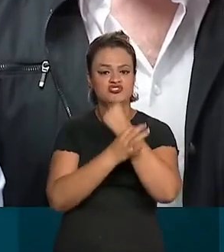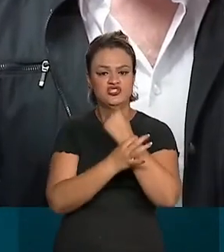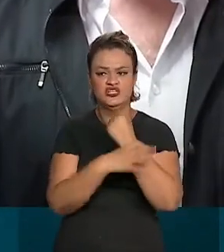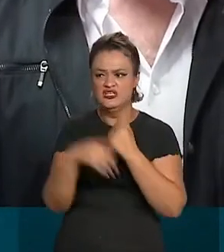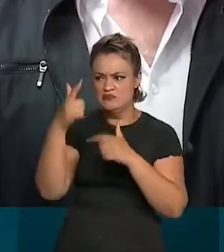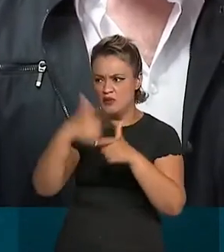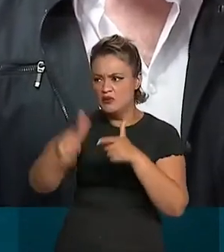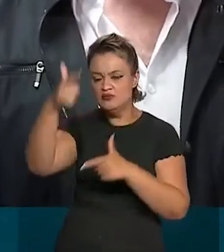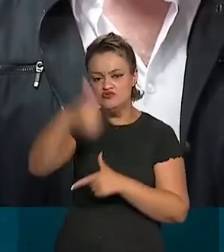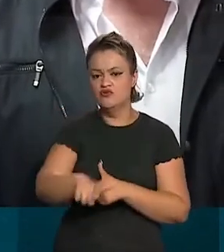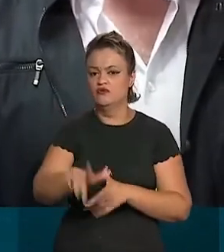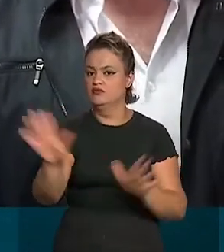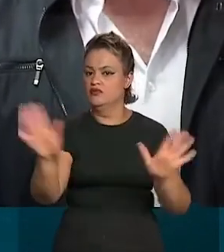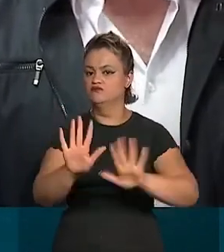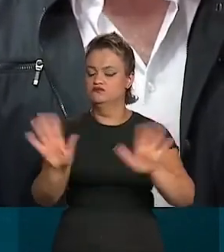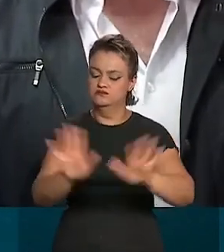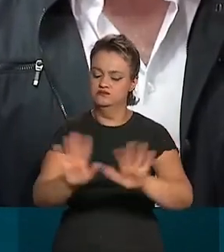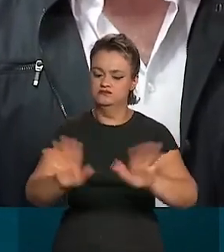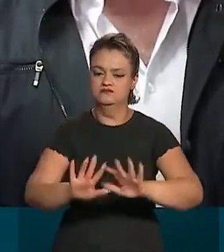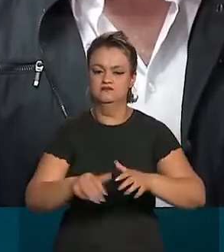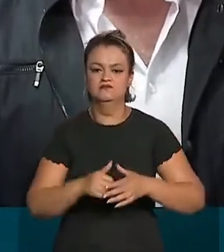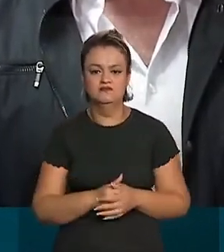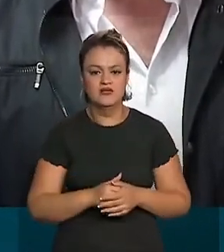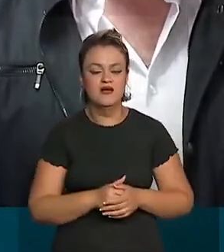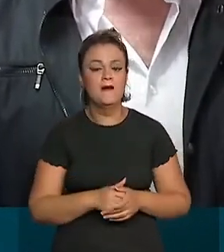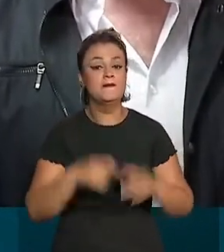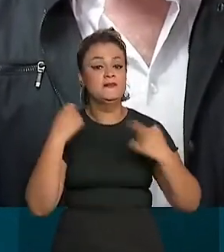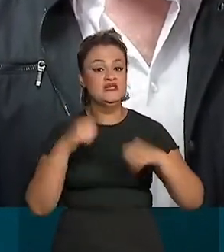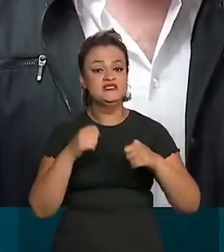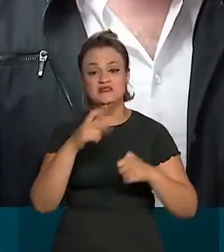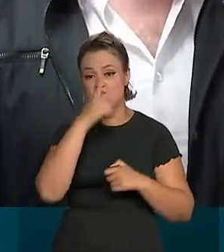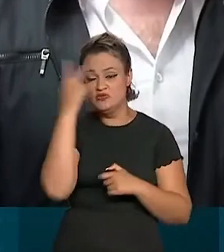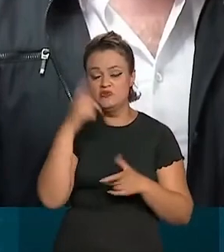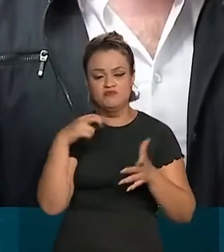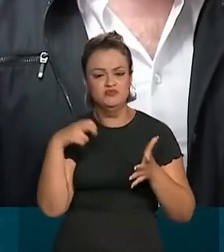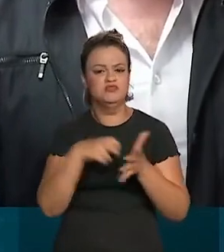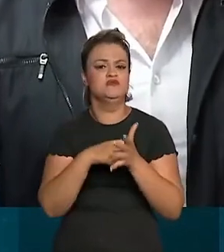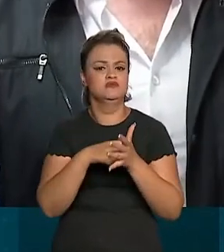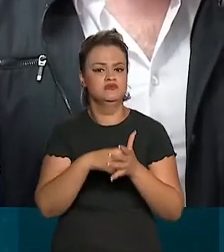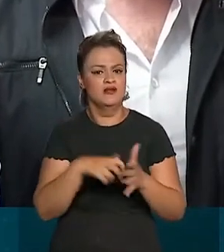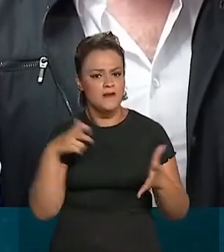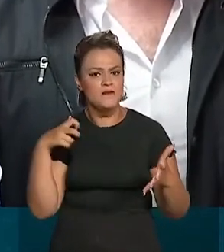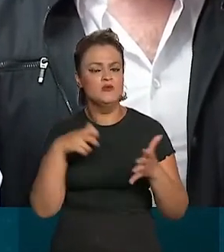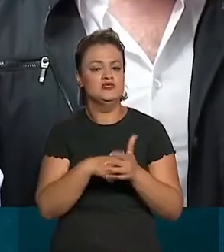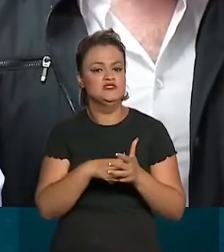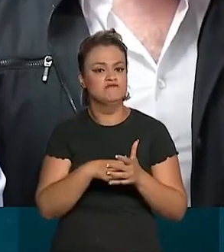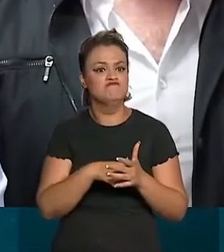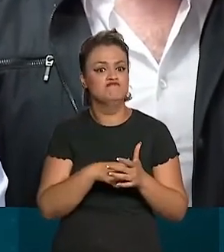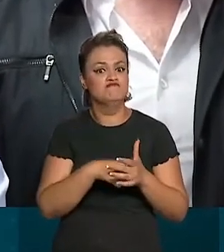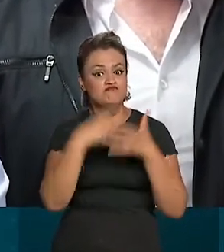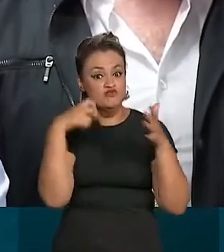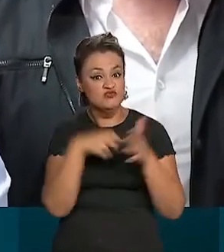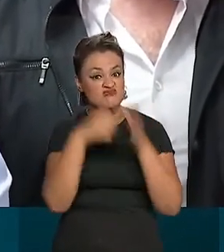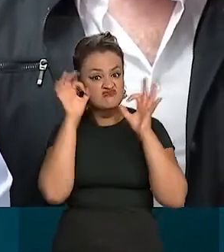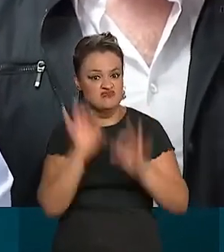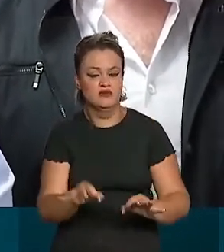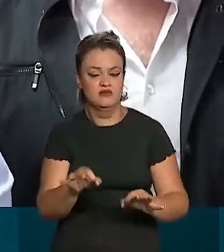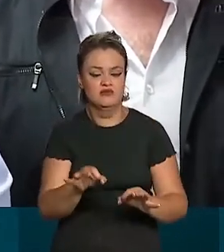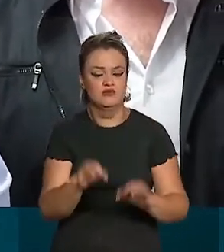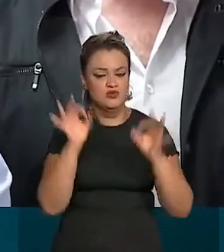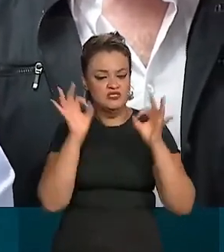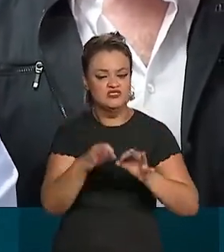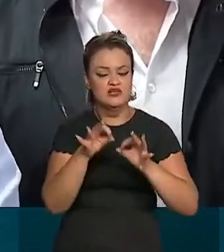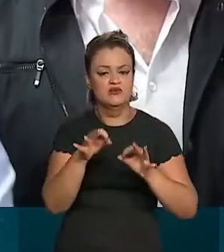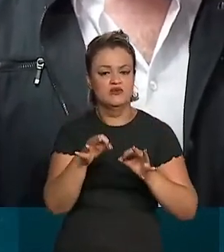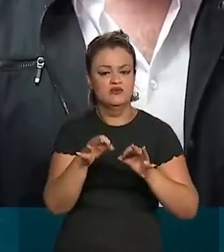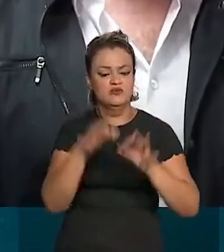se repetirá mais no Brasil. É preciso que essa gente seja punida de forma exemplar, que essas pessoas